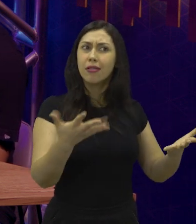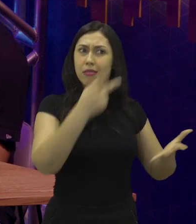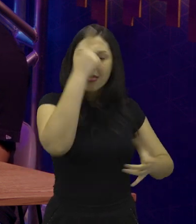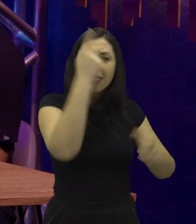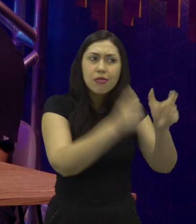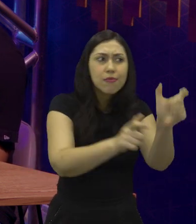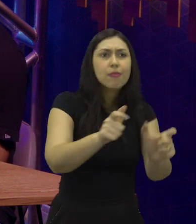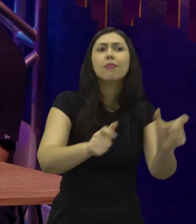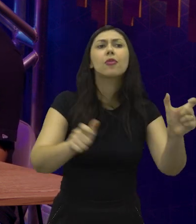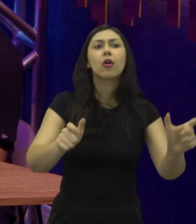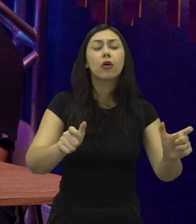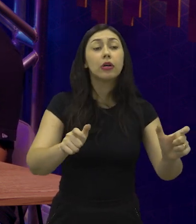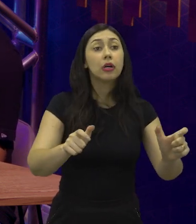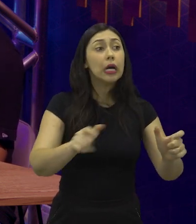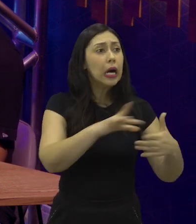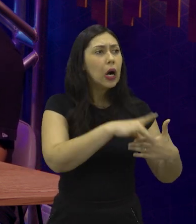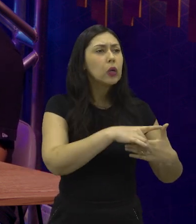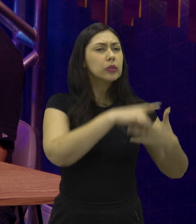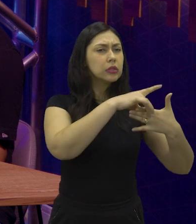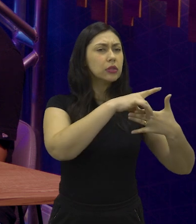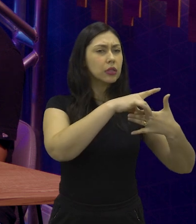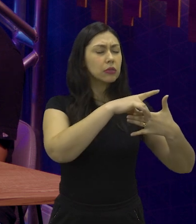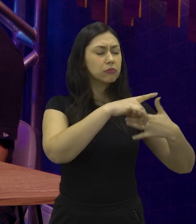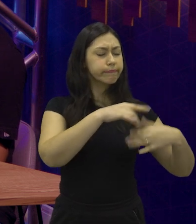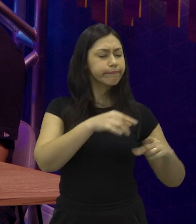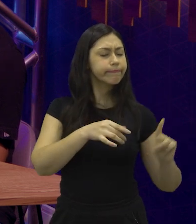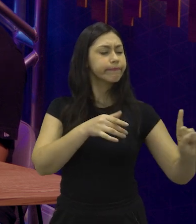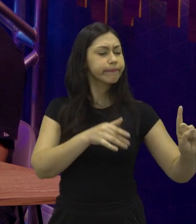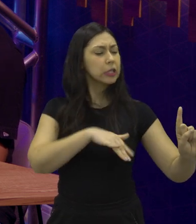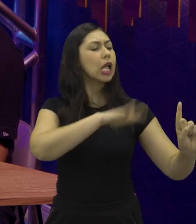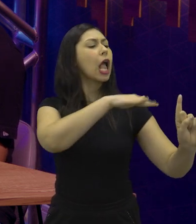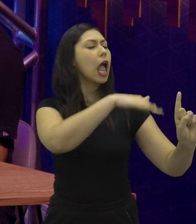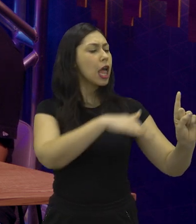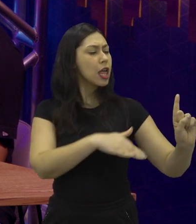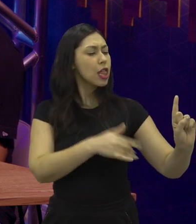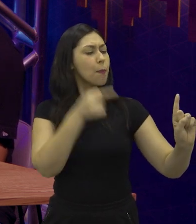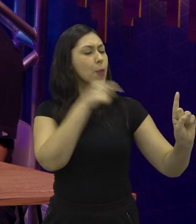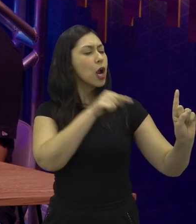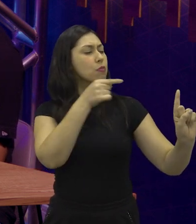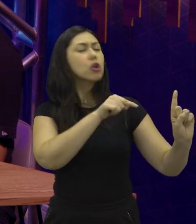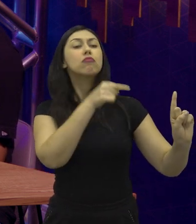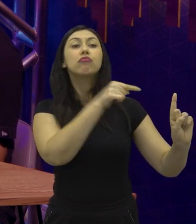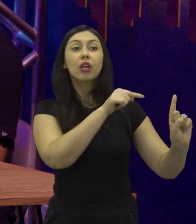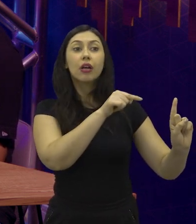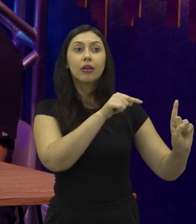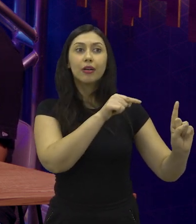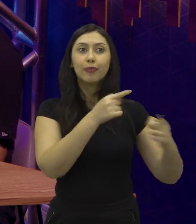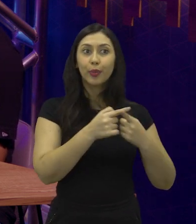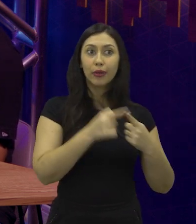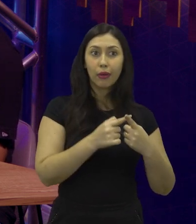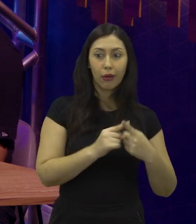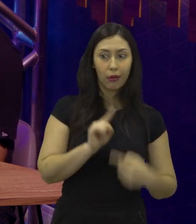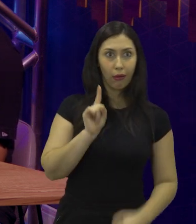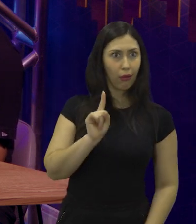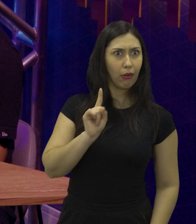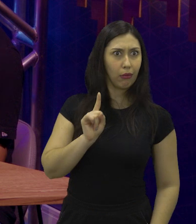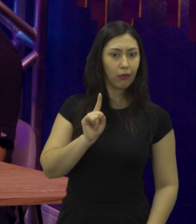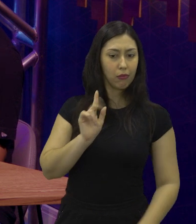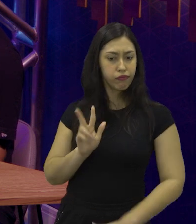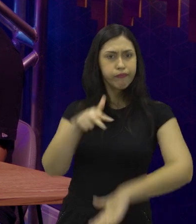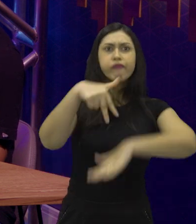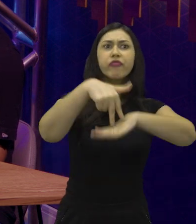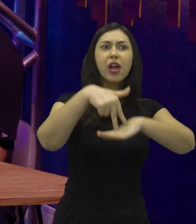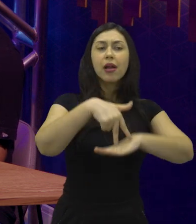líderes da época, né, só dessa pessoa, né, que tá ali em praça pública dividindo conhecimentos,